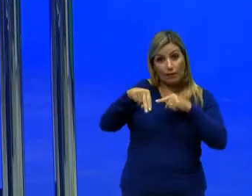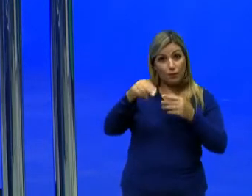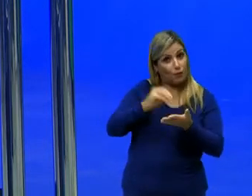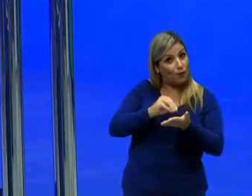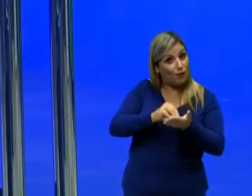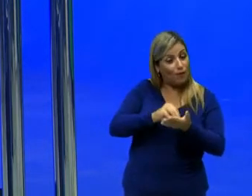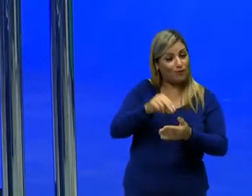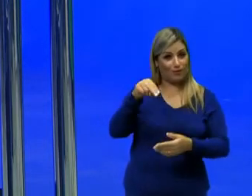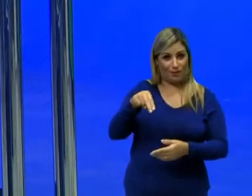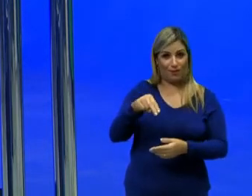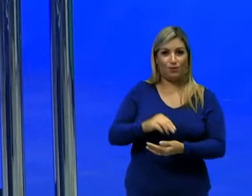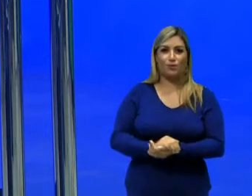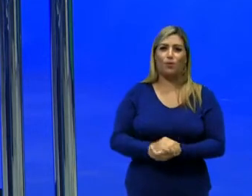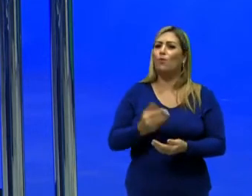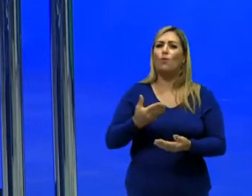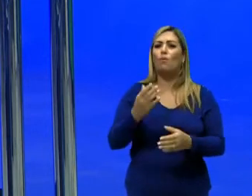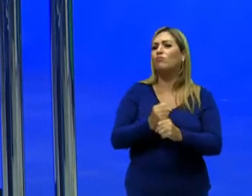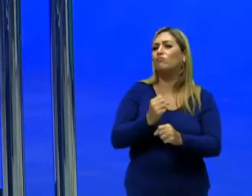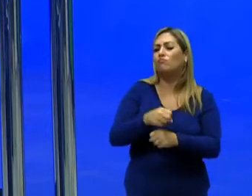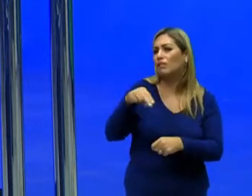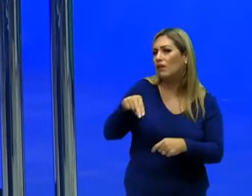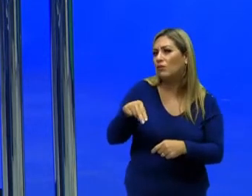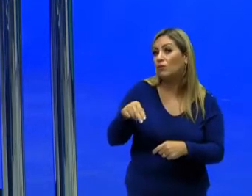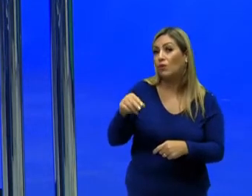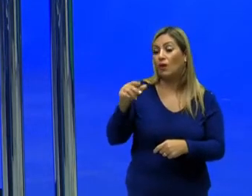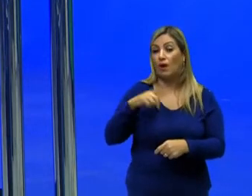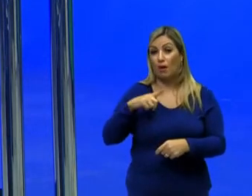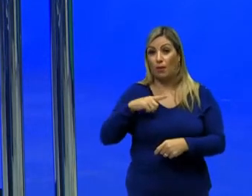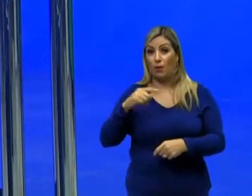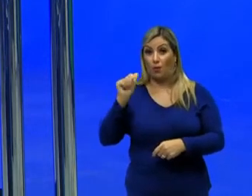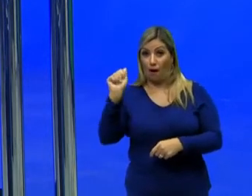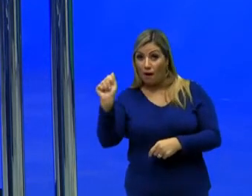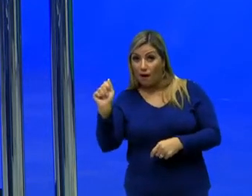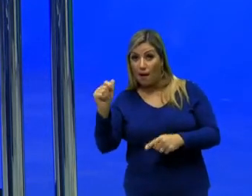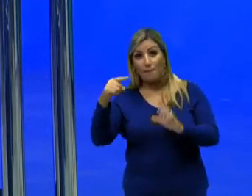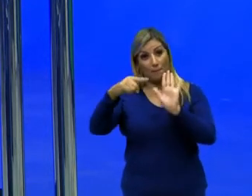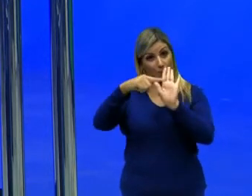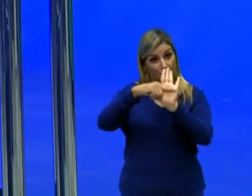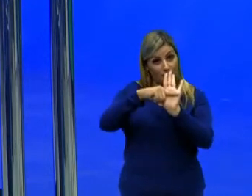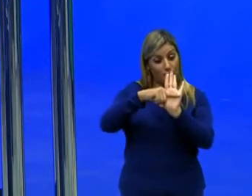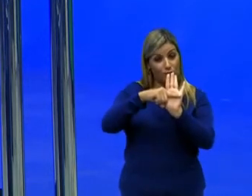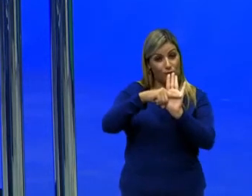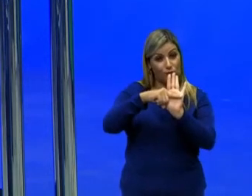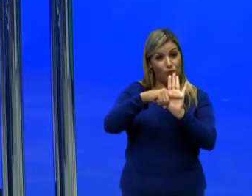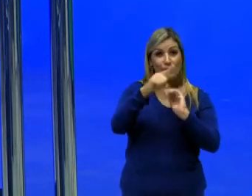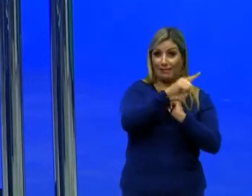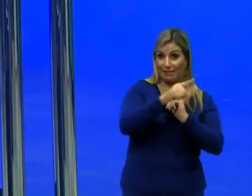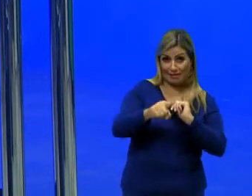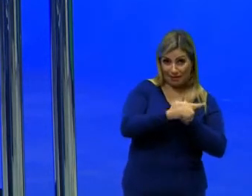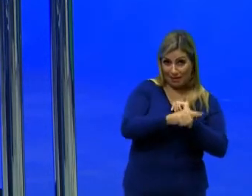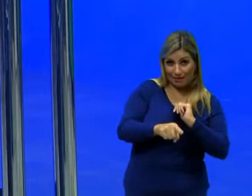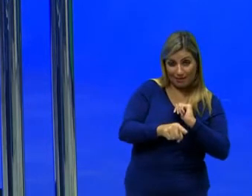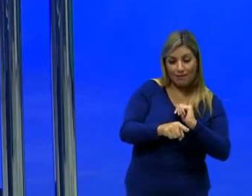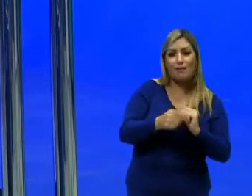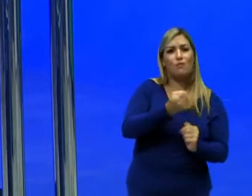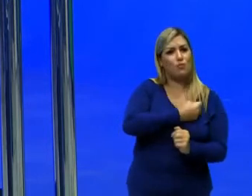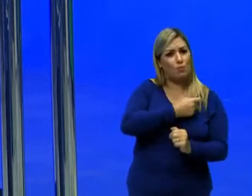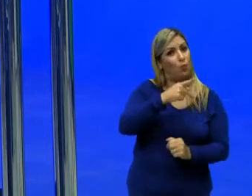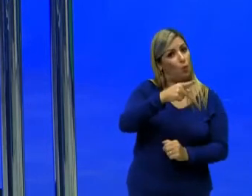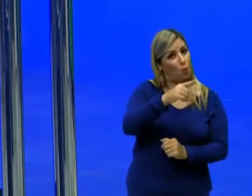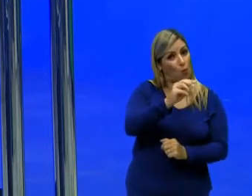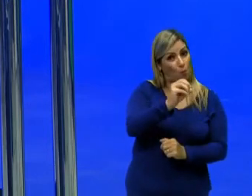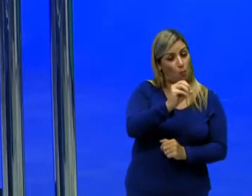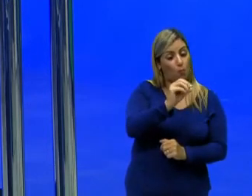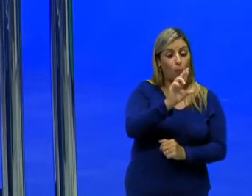nêutrons como é que esse cálculo neutro mesmo eu pego o número de massa menos o número atômico o número de